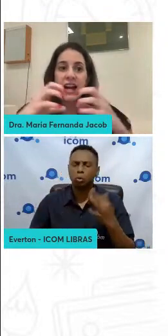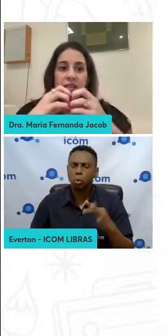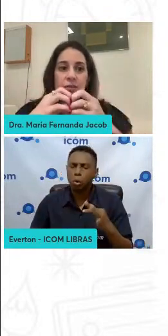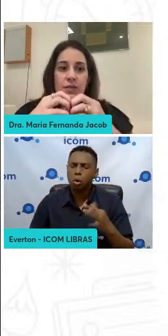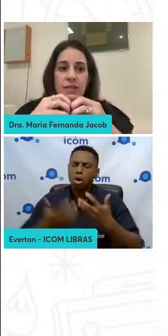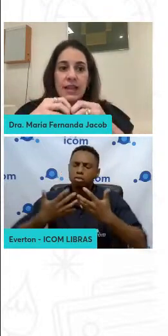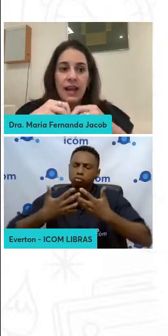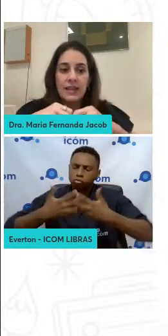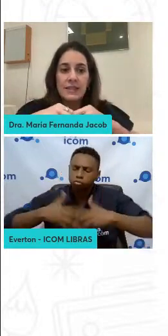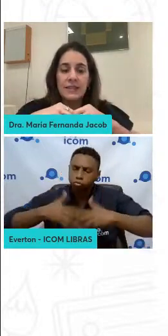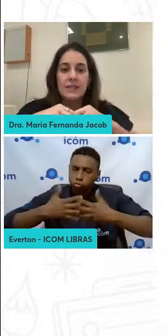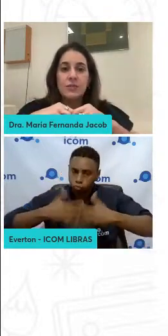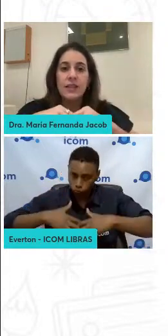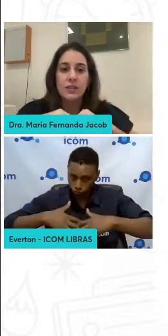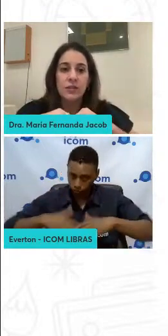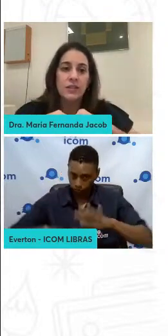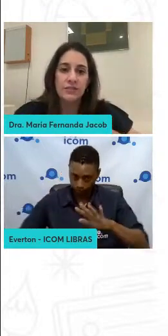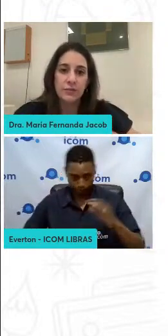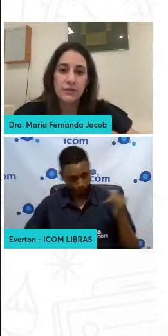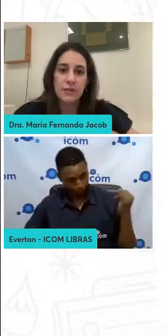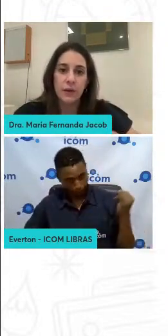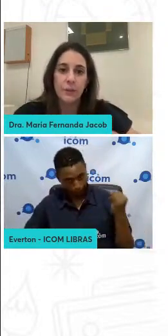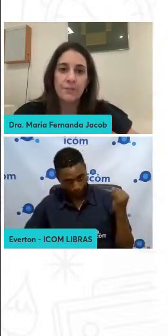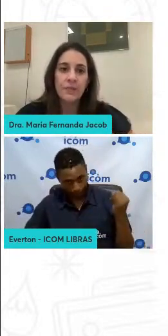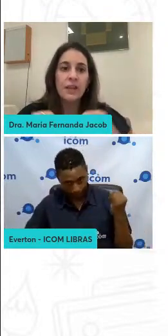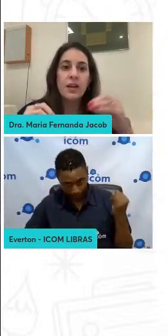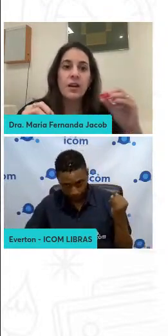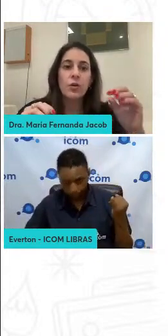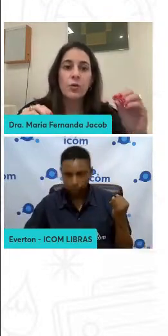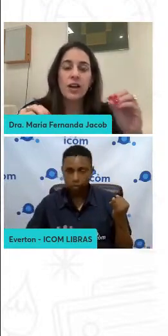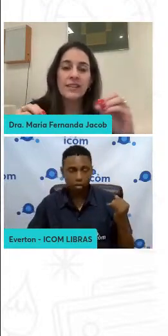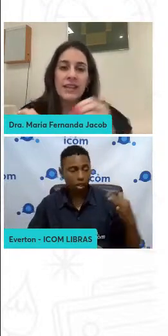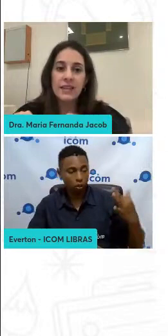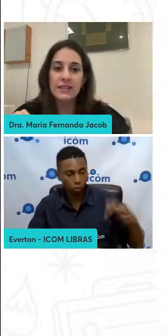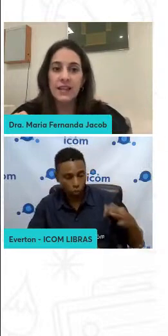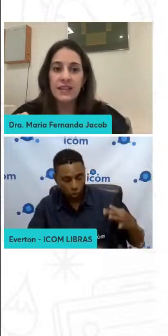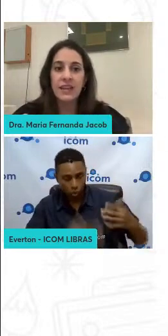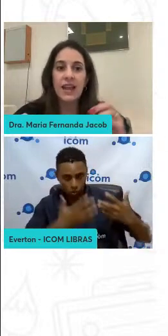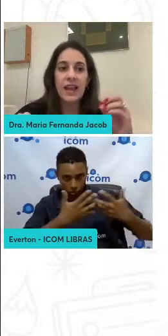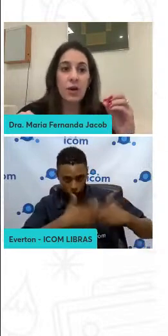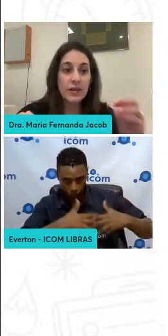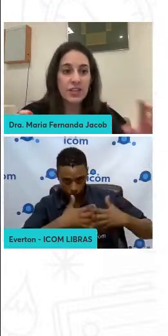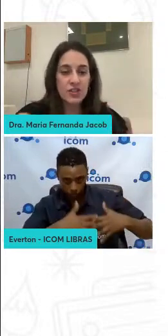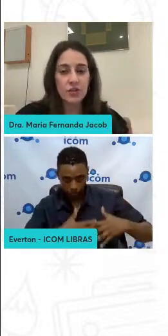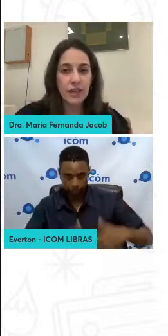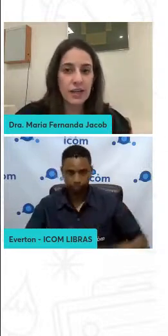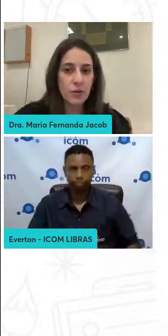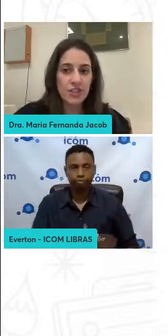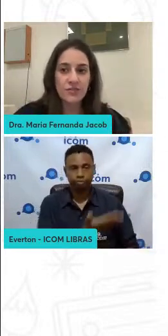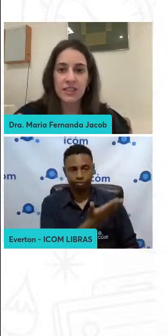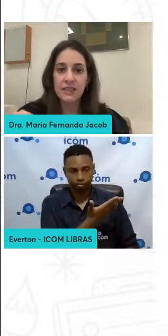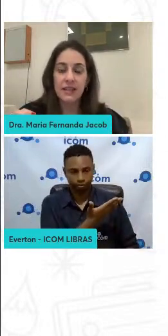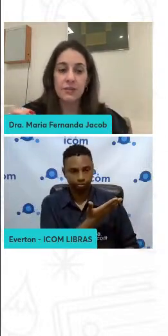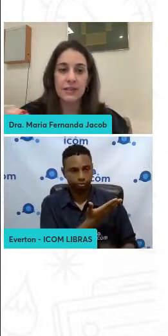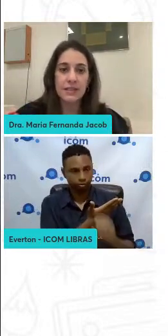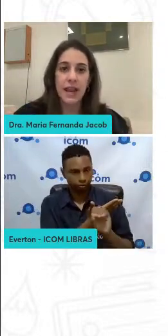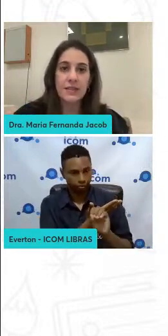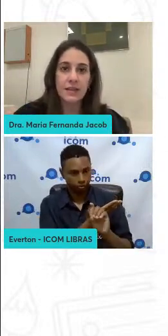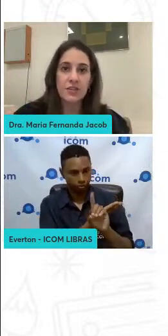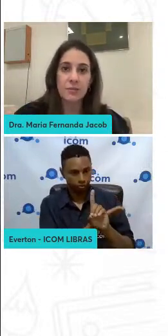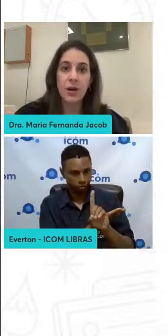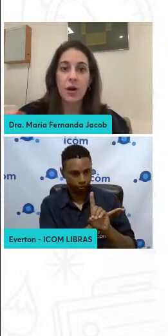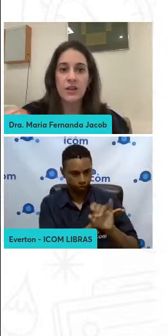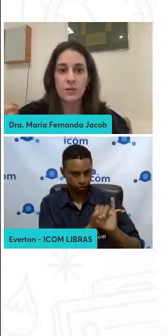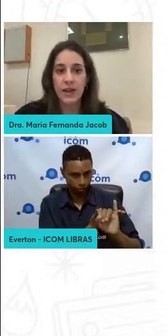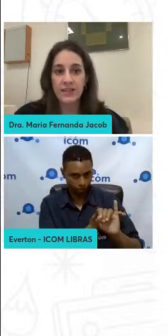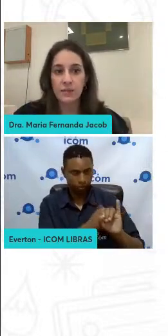de associar essa questão da dor e da função. O ODI que está aí é um questionário hoje validado na